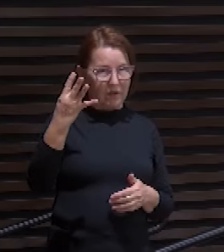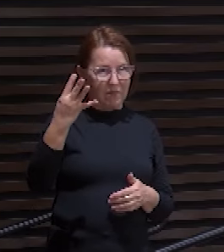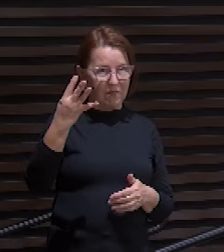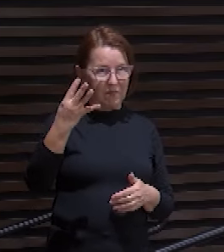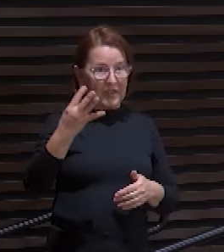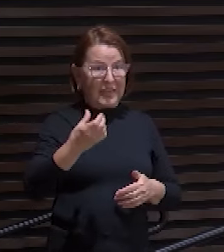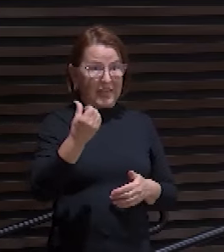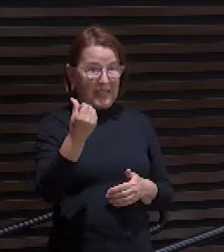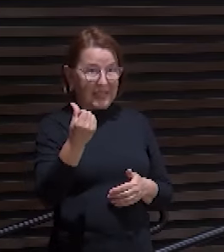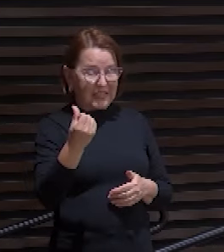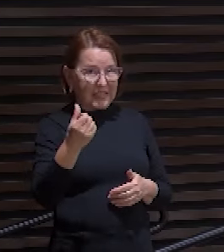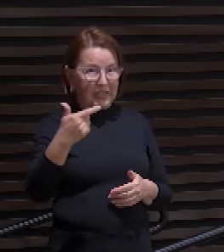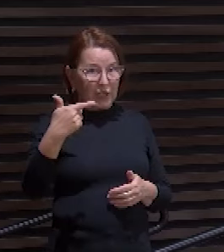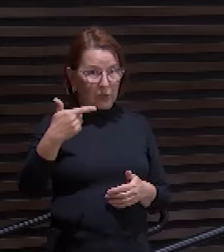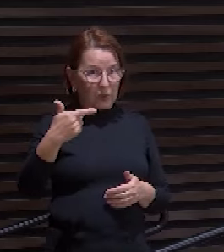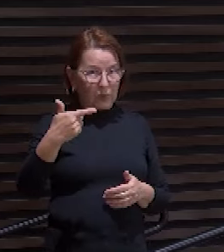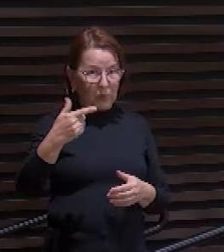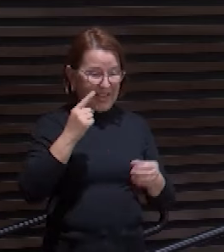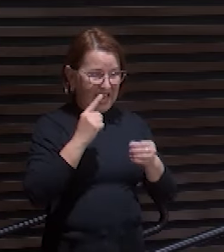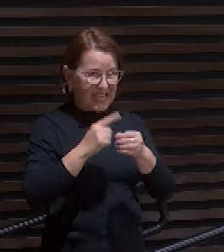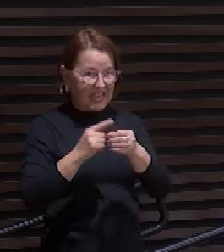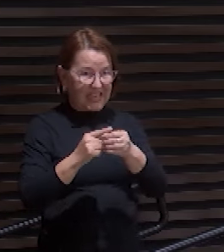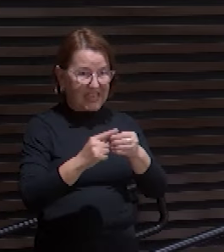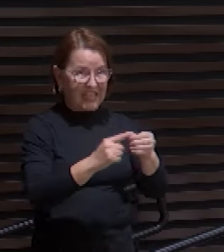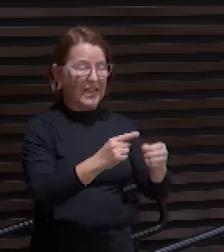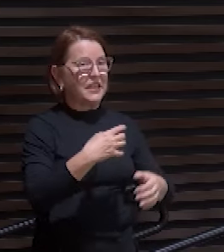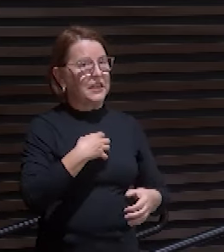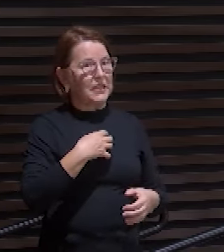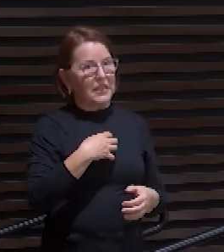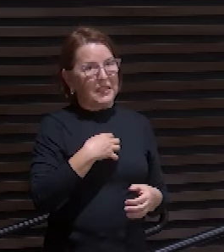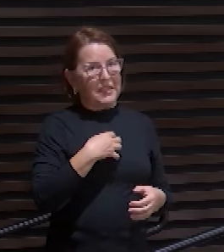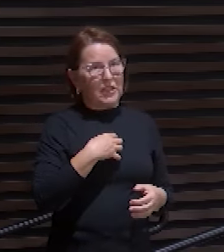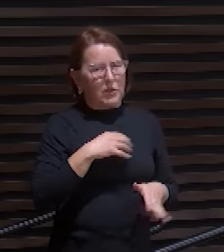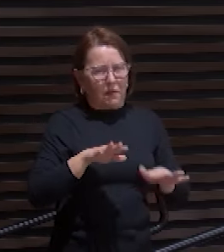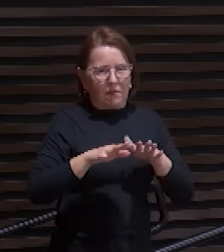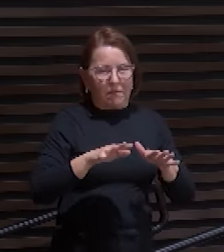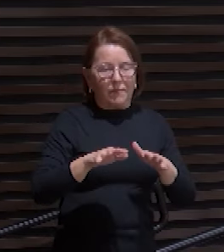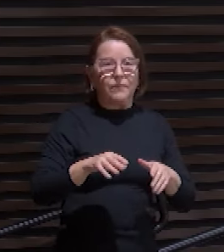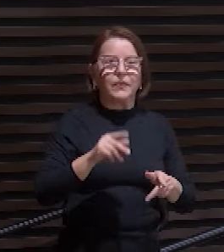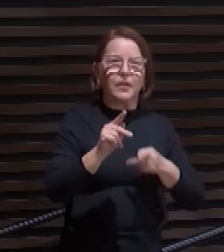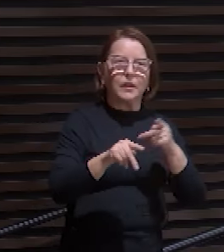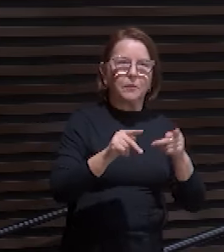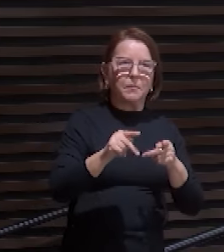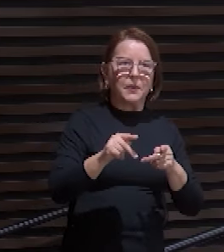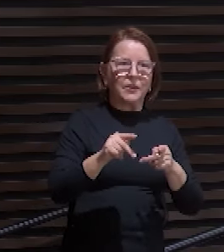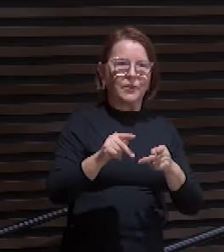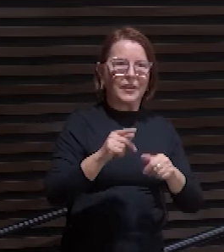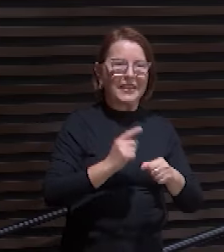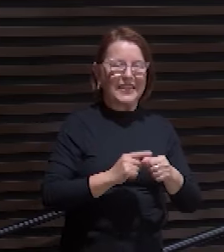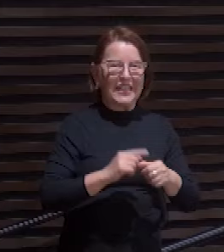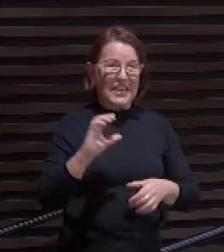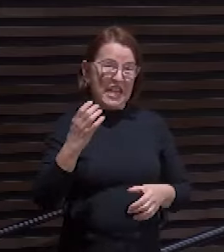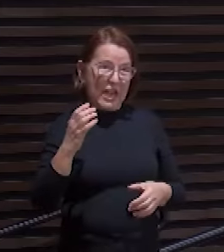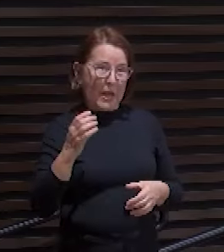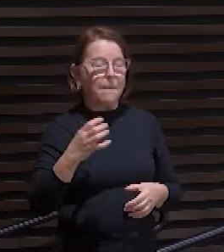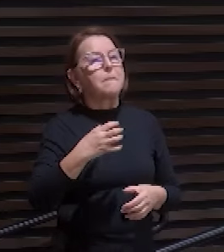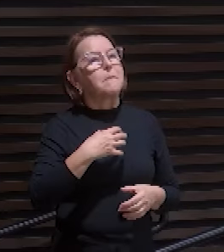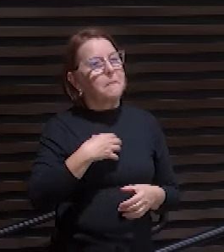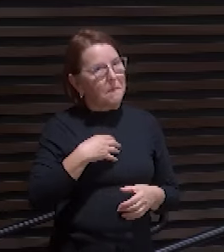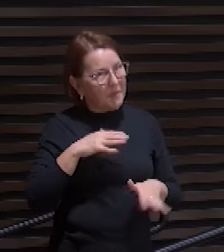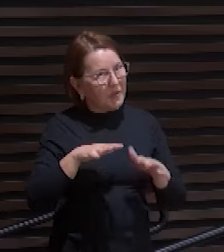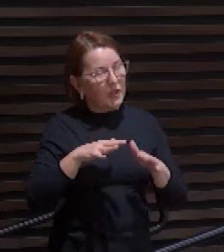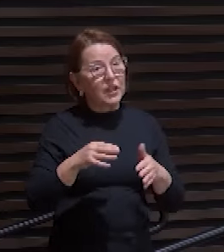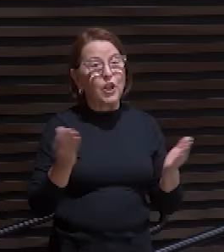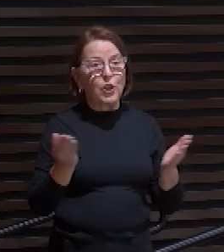62 cidades sentiram os tremores. Pessoas em Cambé sentiram tremores. Hoje pela manhã eu